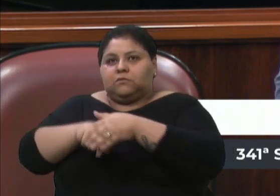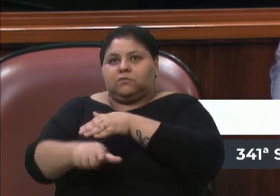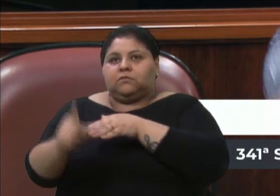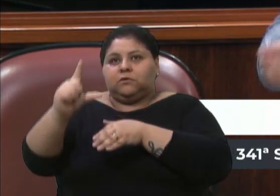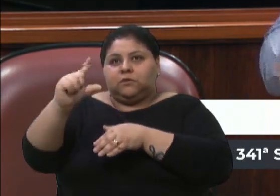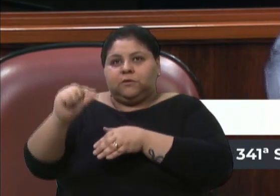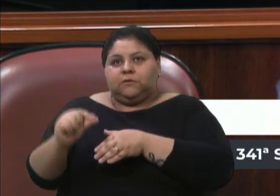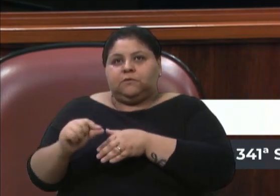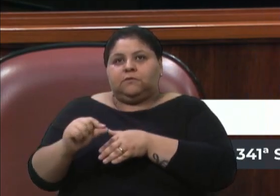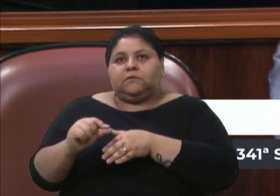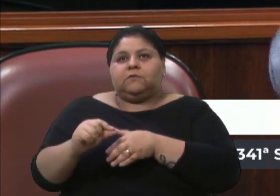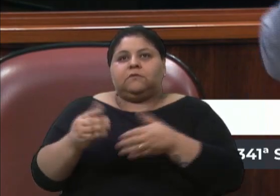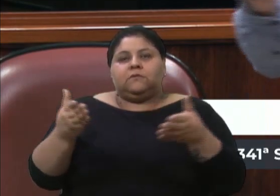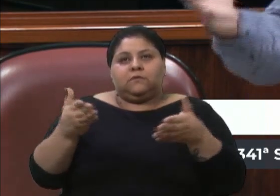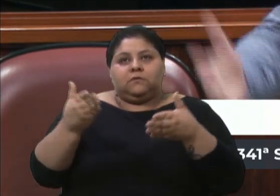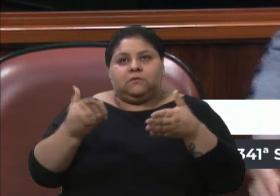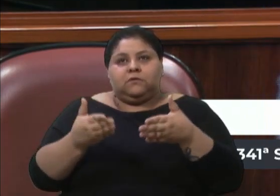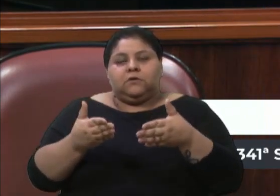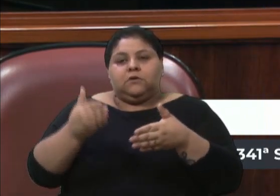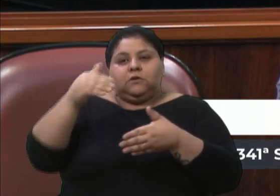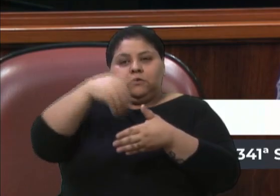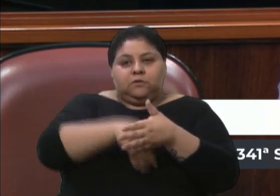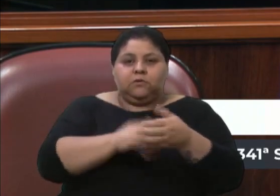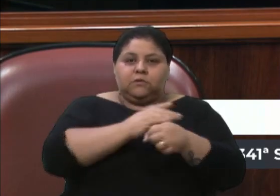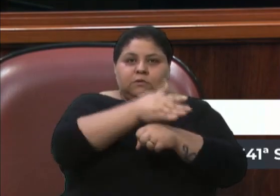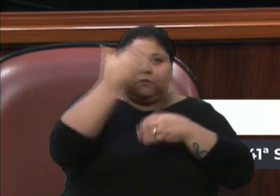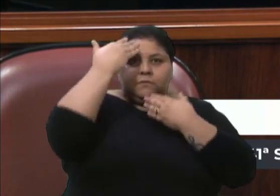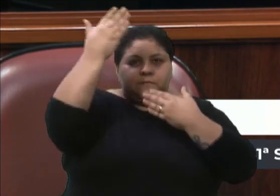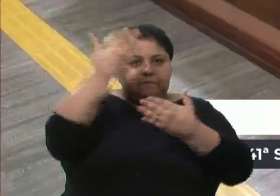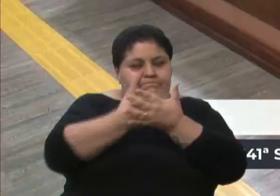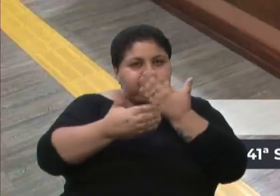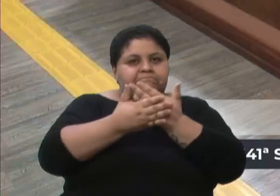Então, era isso. No momento oportuno, voto favorável, e eu agradeço a todos os colegas que se manifestaram. Obrigado, vereador.